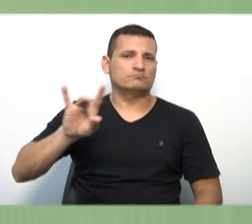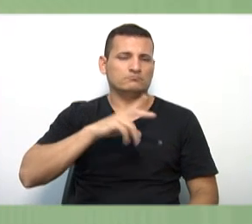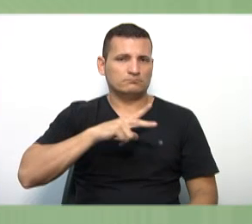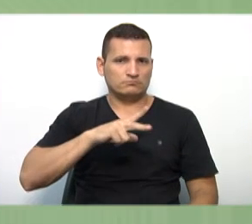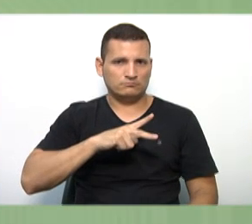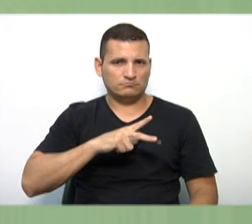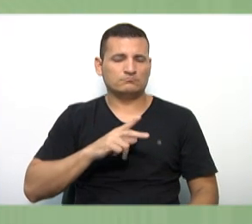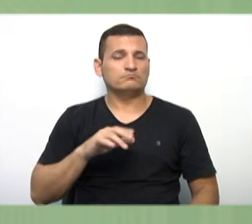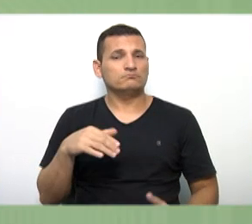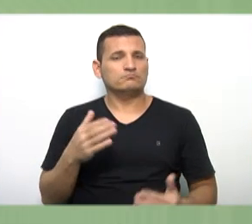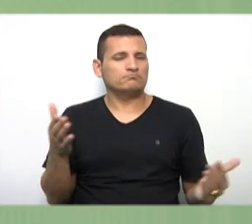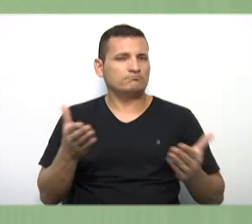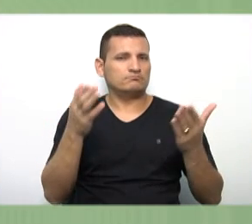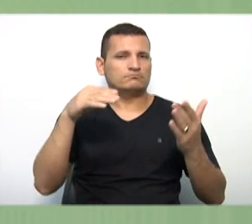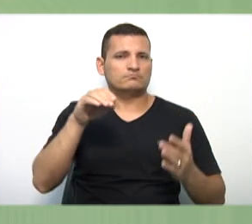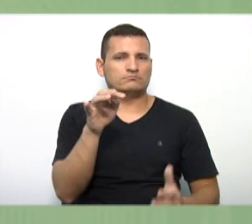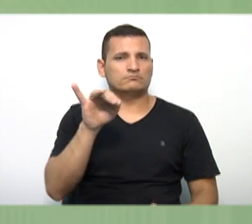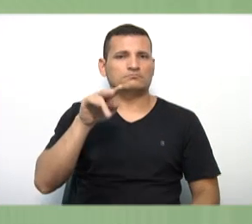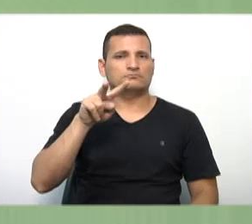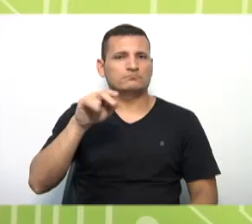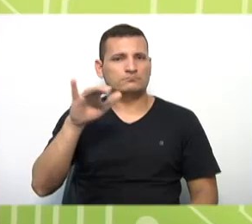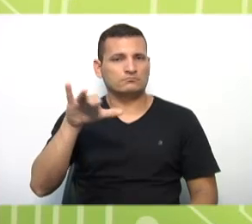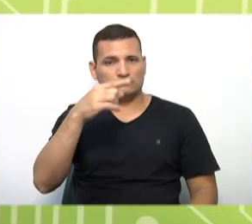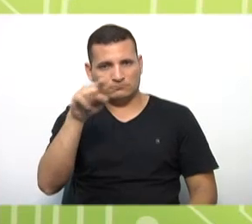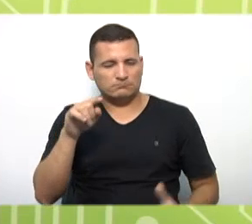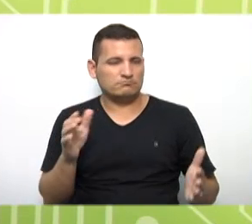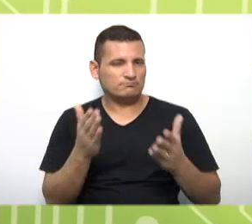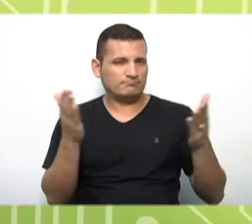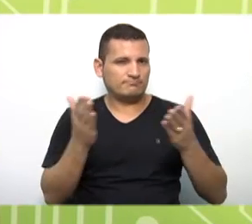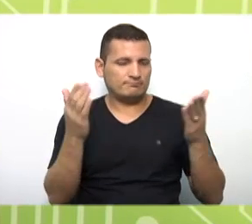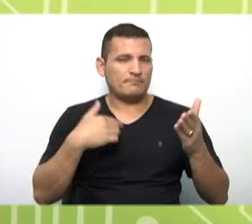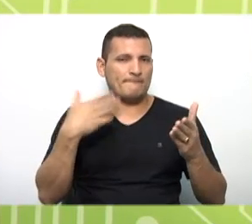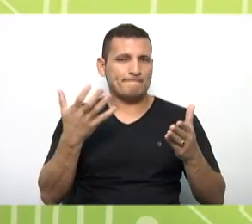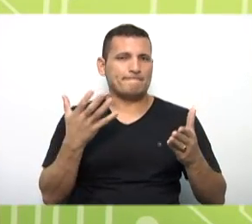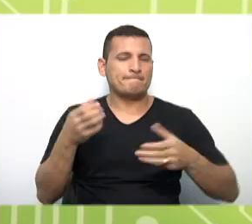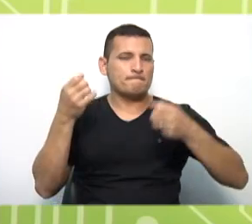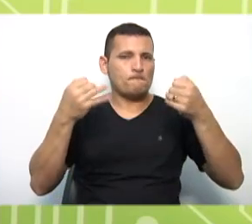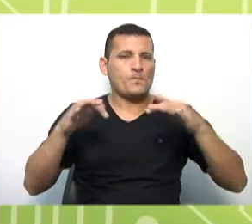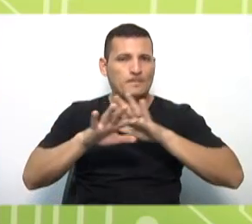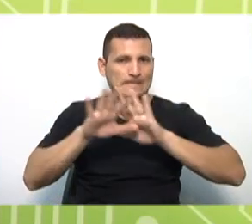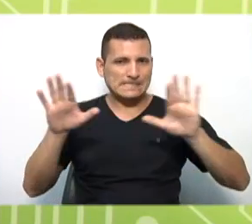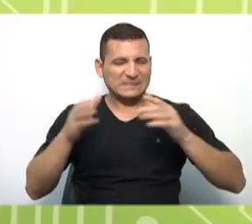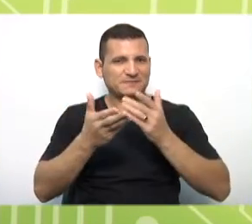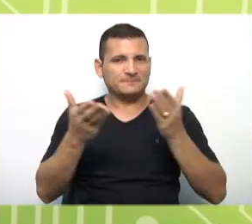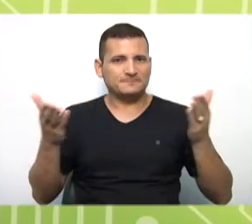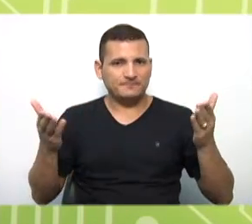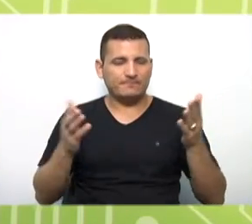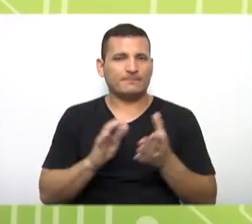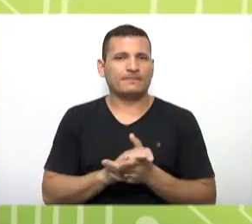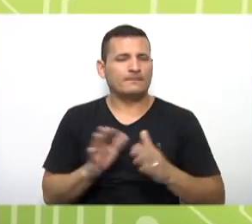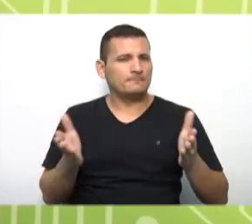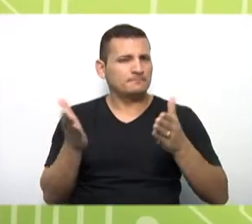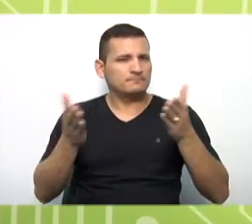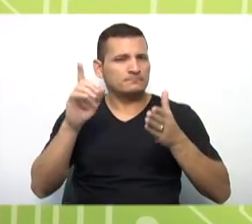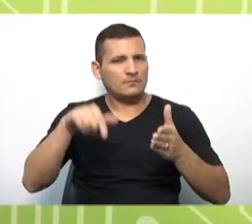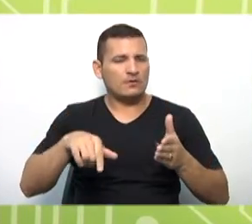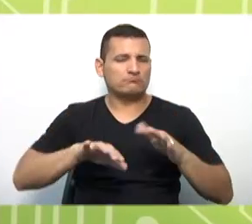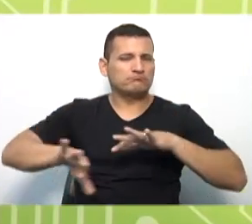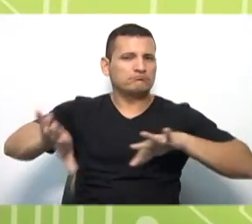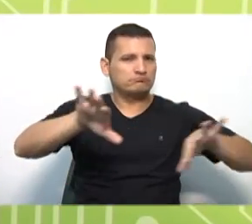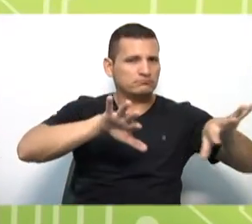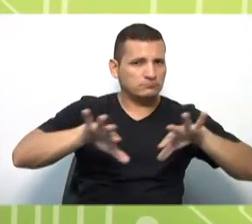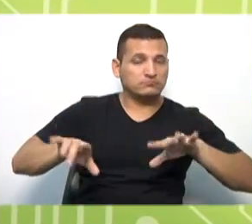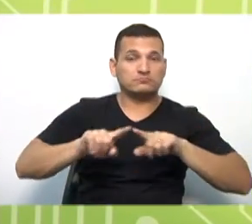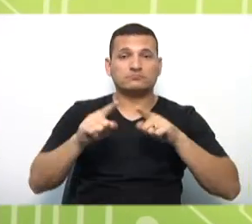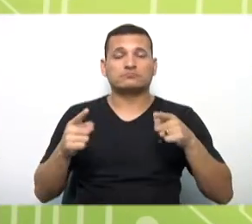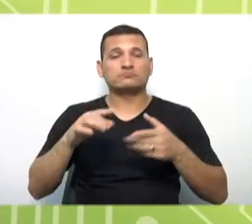fala de motivação, já quero deixar algo bem claro para vocês. A motivação, ela é individual, mas os